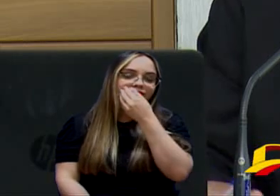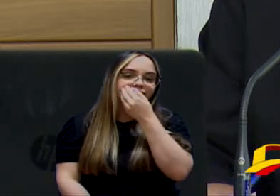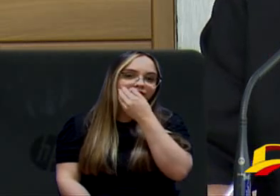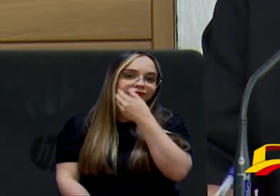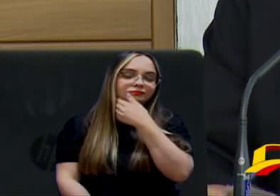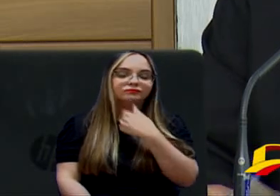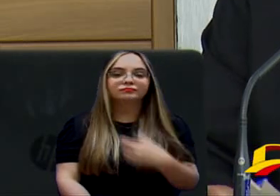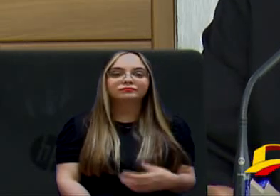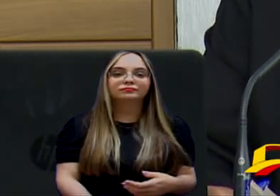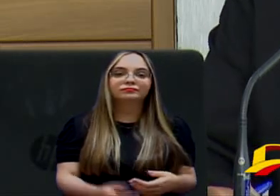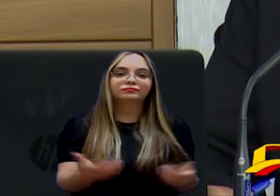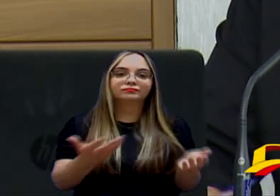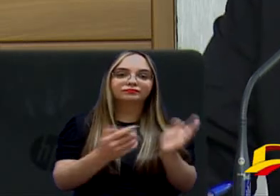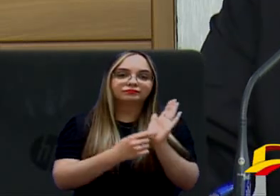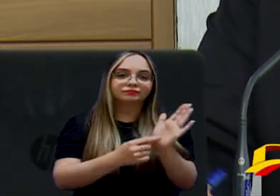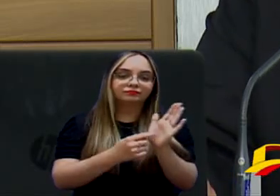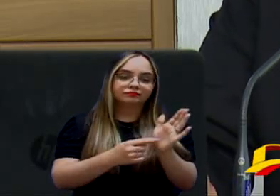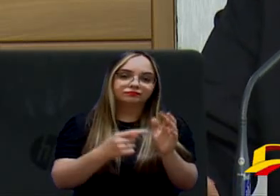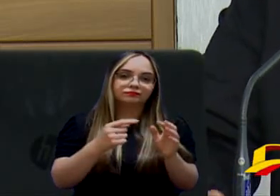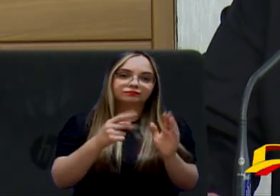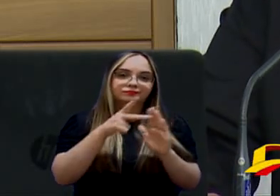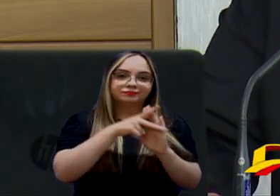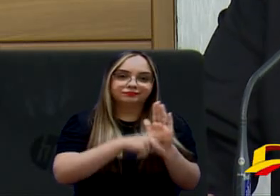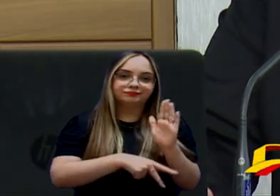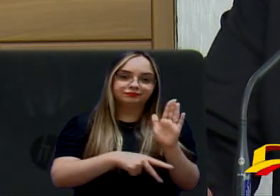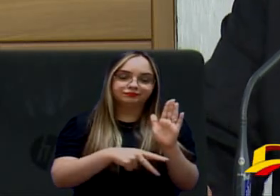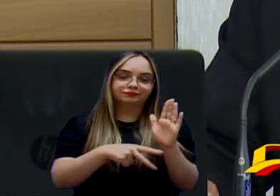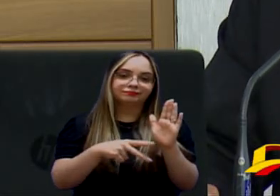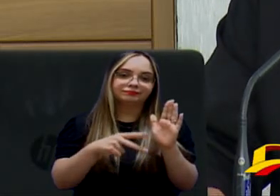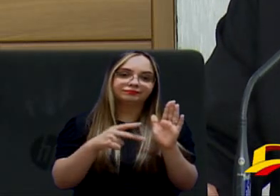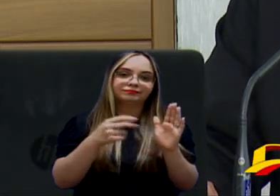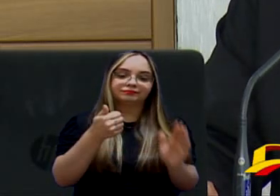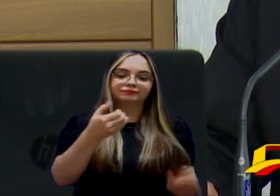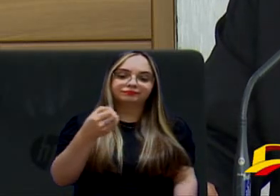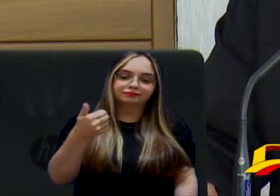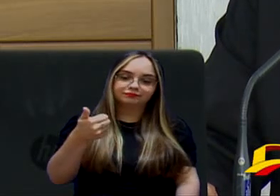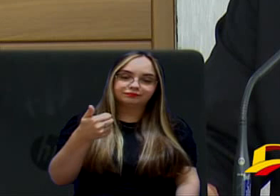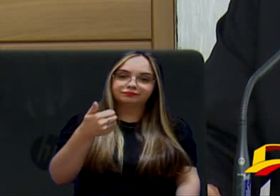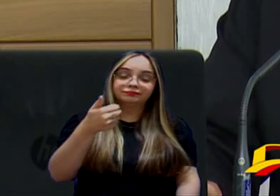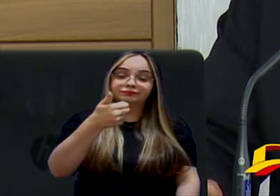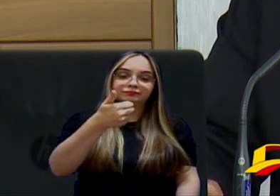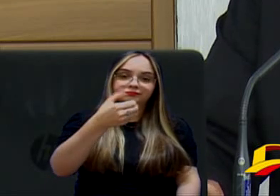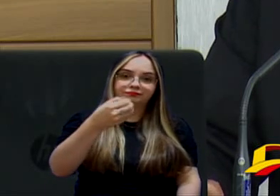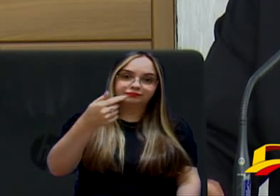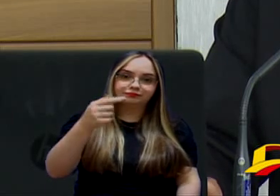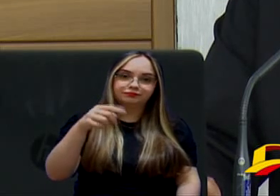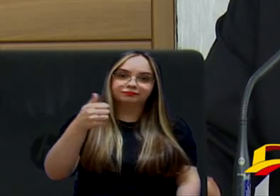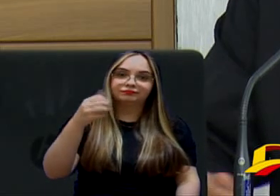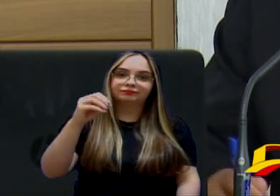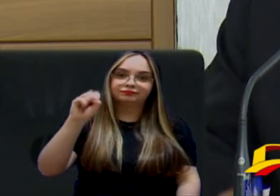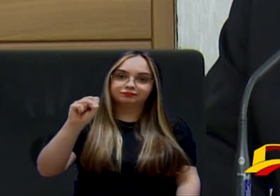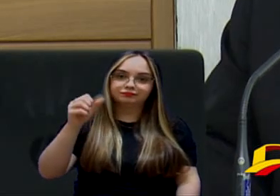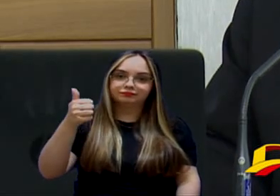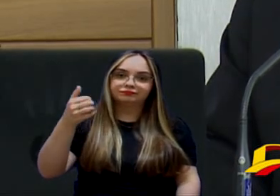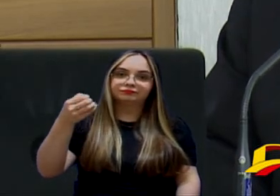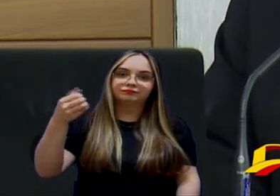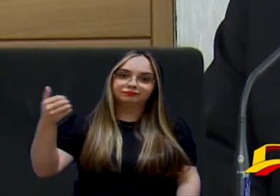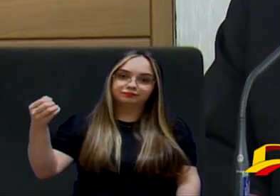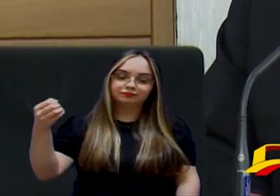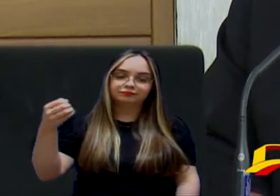apresentação de matérias projeto de lei 107 108 109 110 111